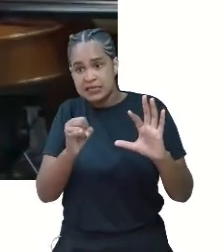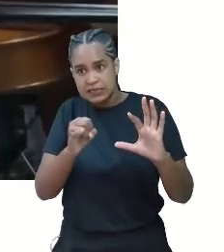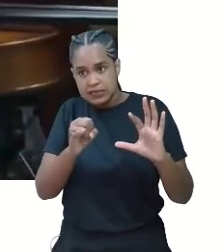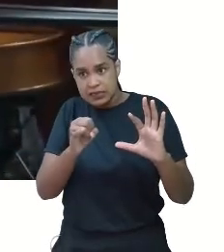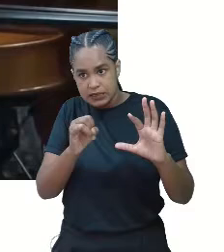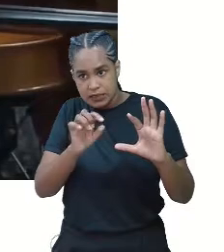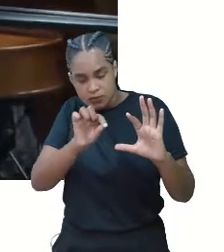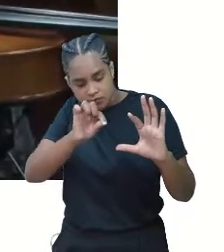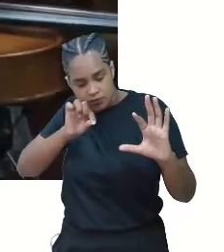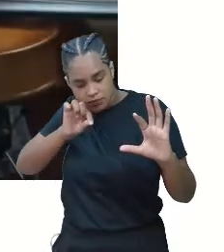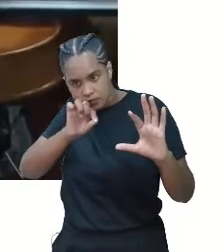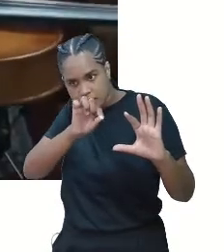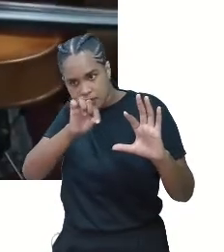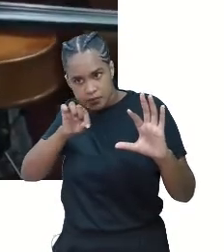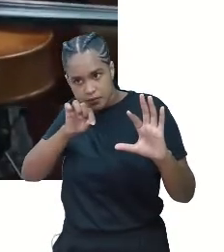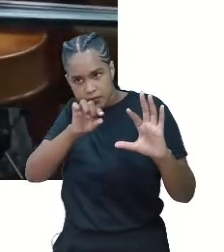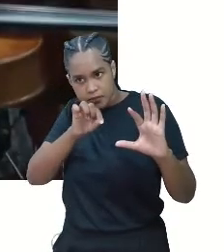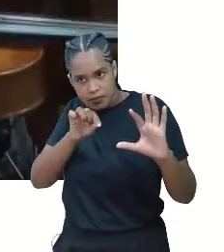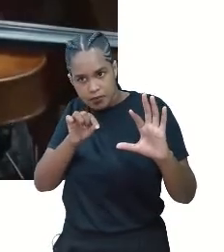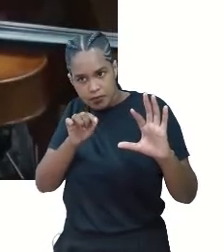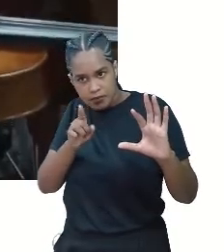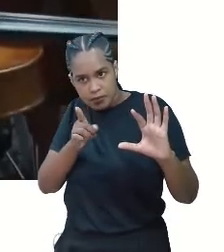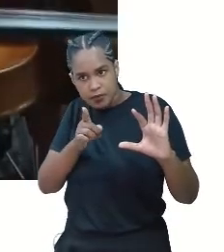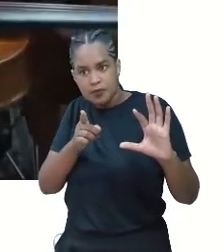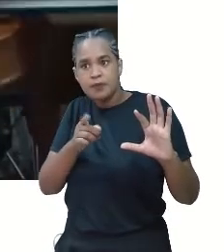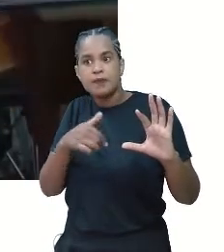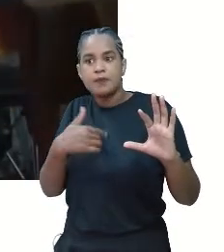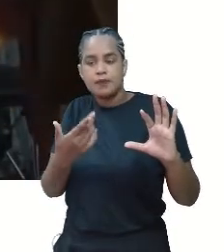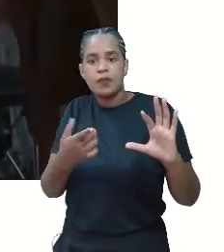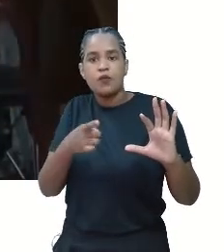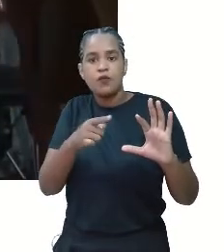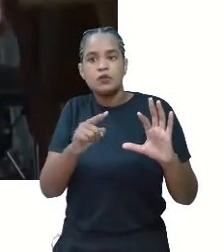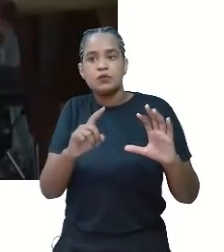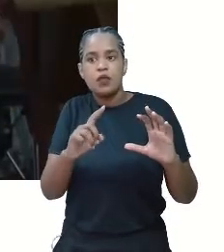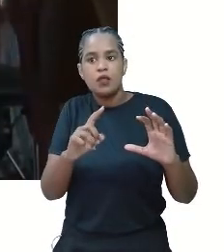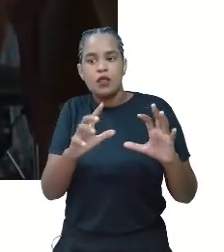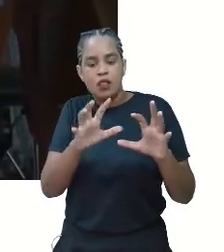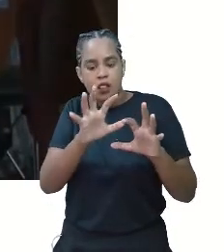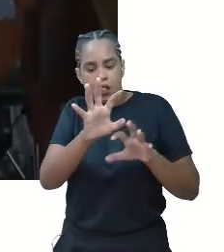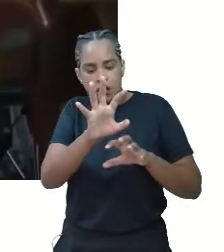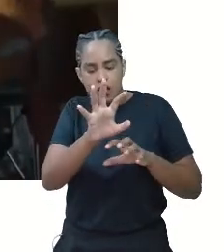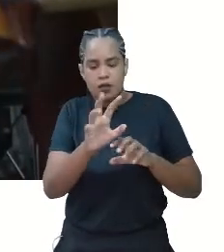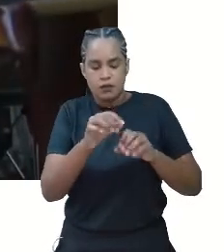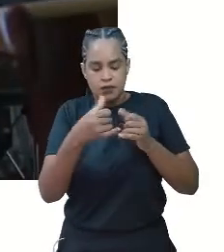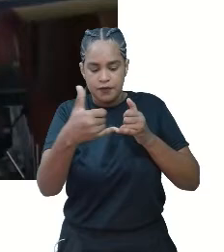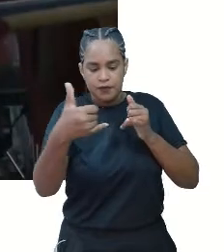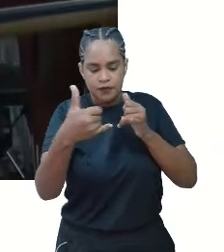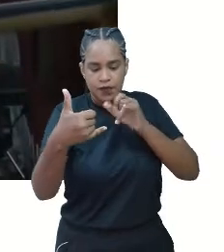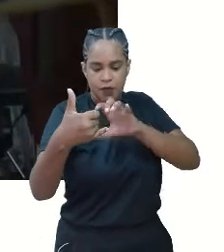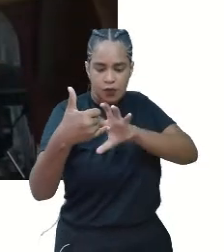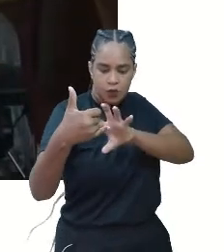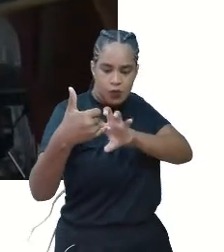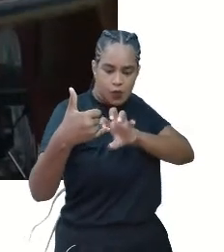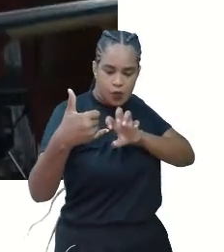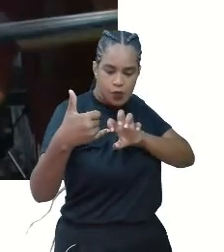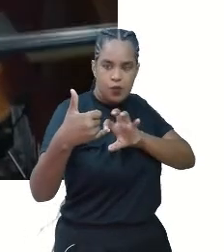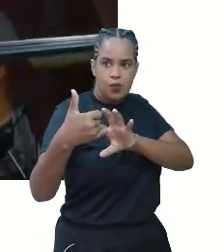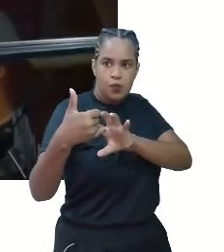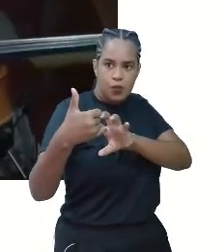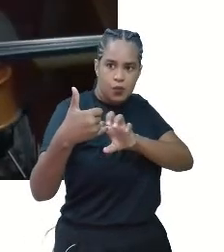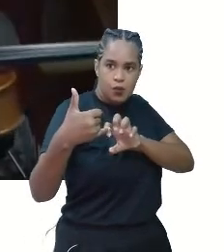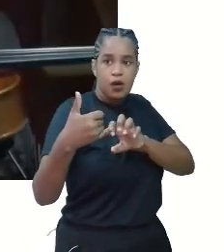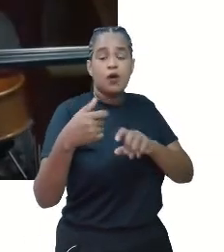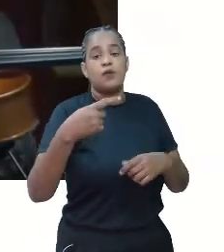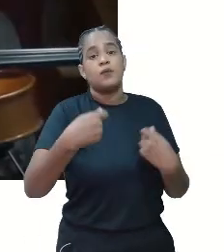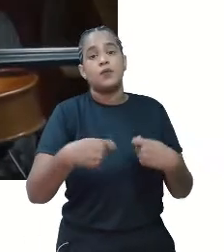mais para o F, você comprime os dois tampos. Aí você ganha